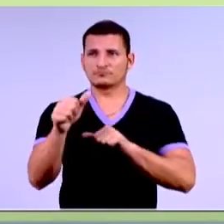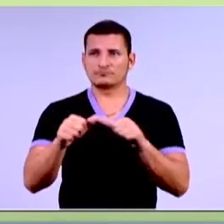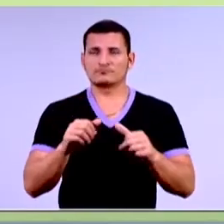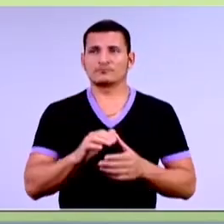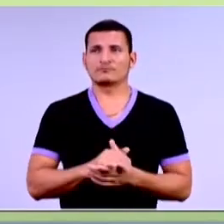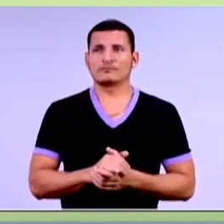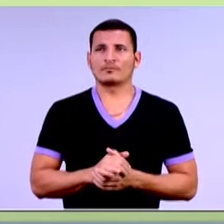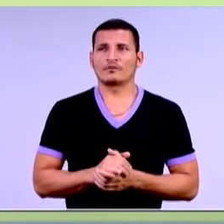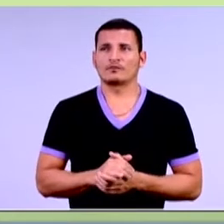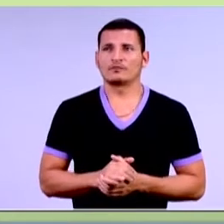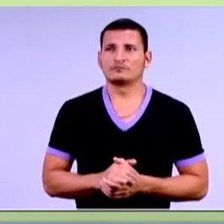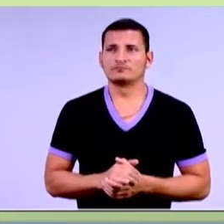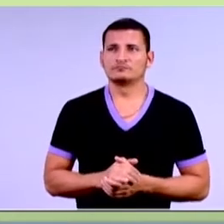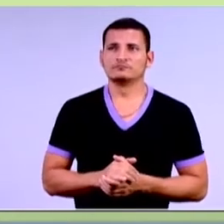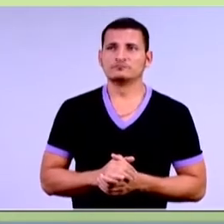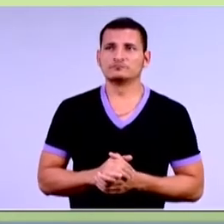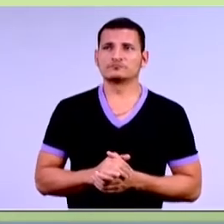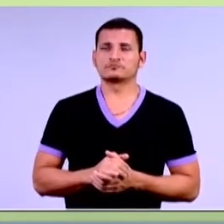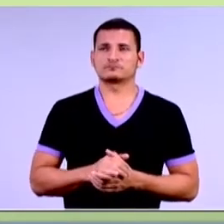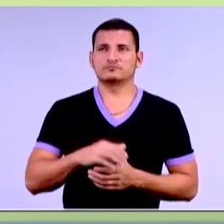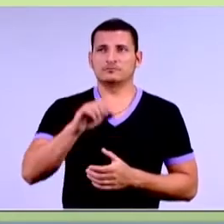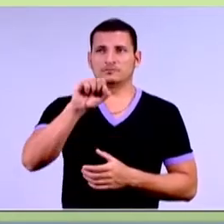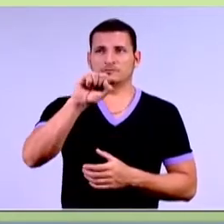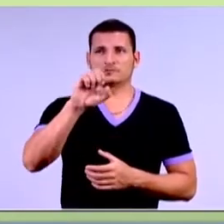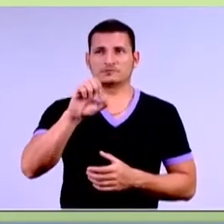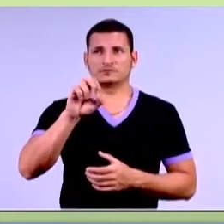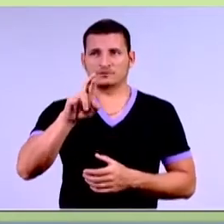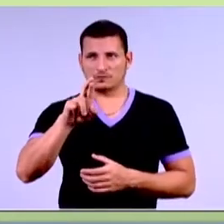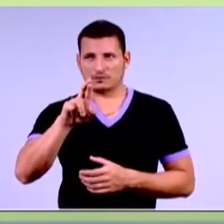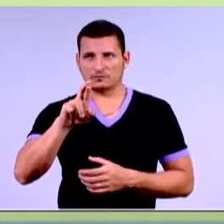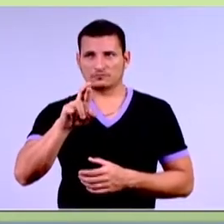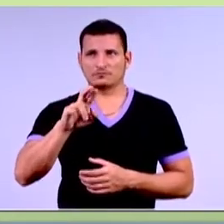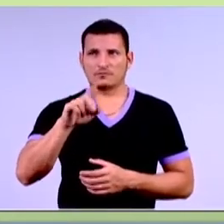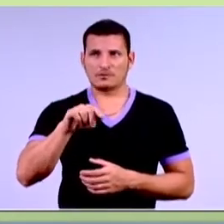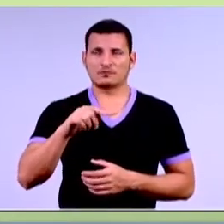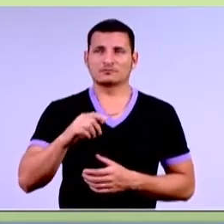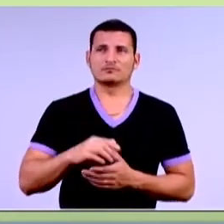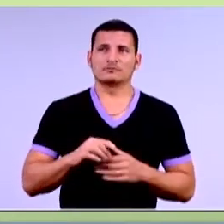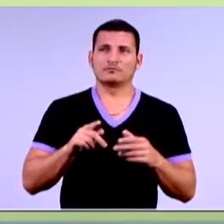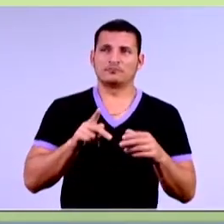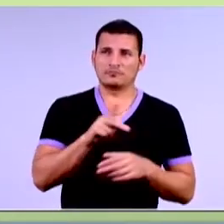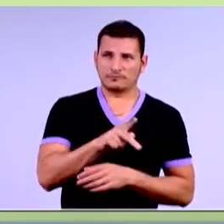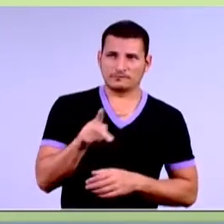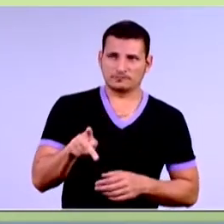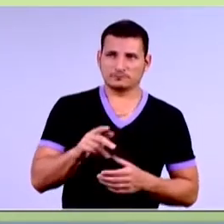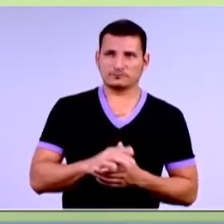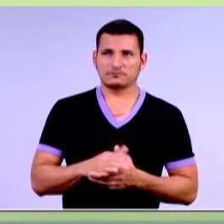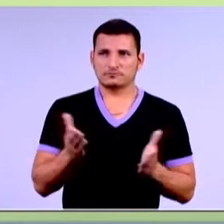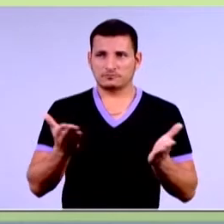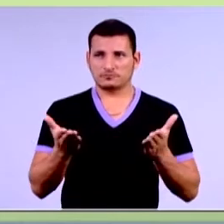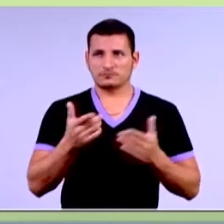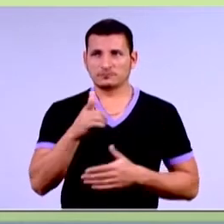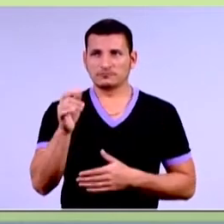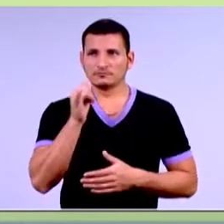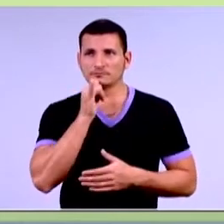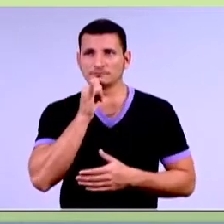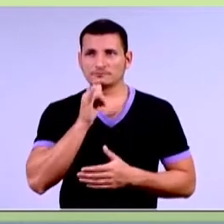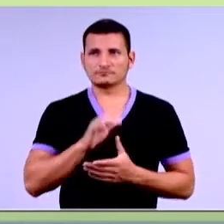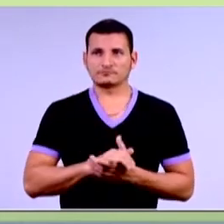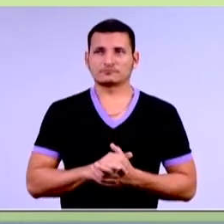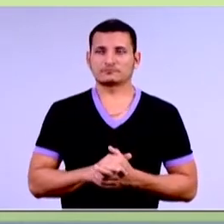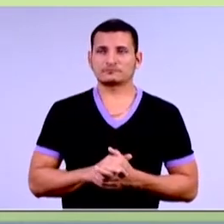estamos dizendo aí de 63 m os professores agora vamos pro outro exemplo eo a é